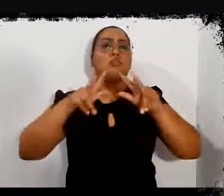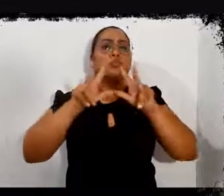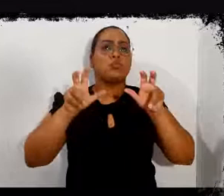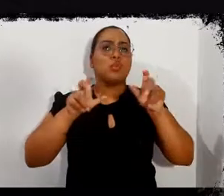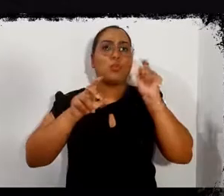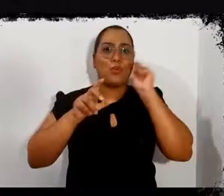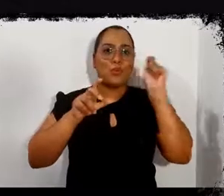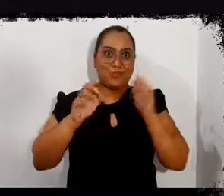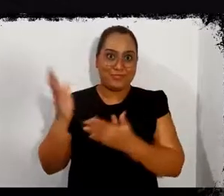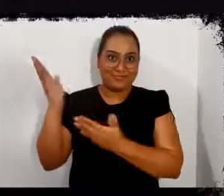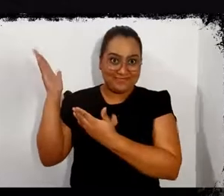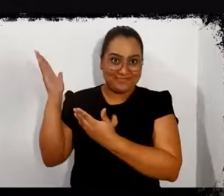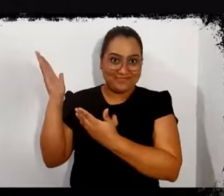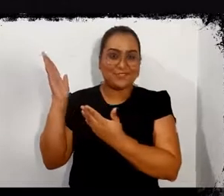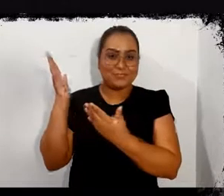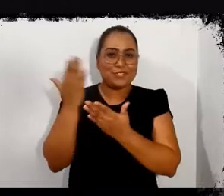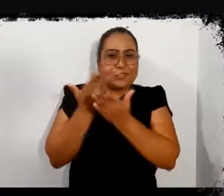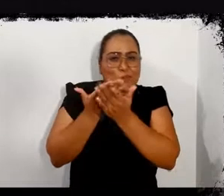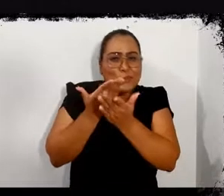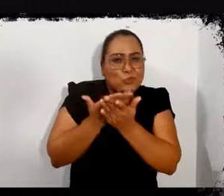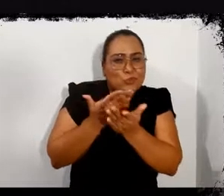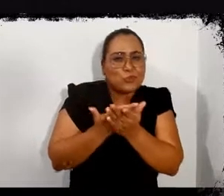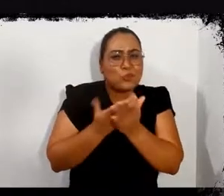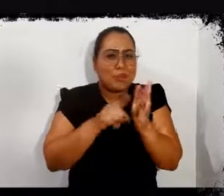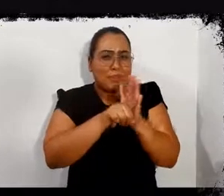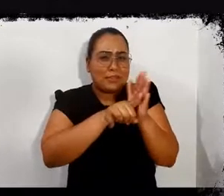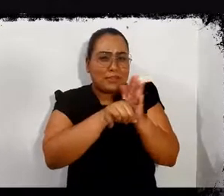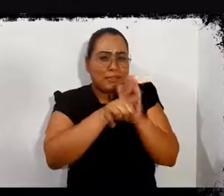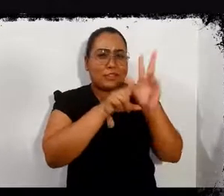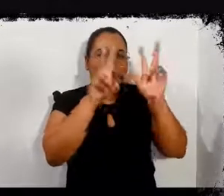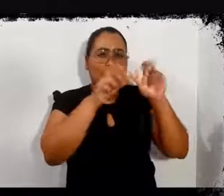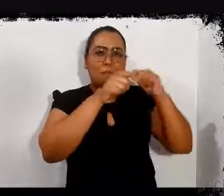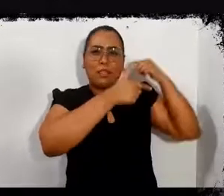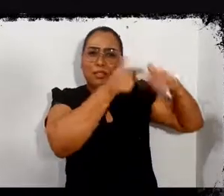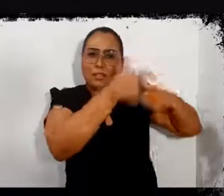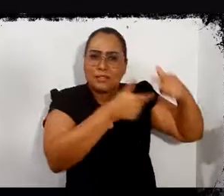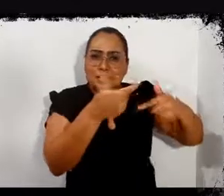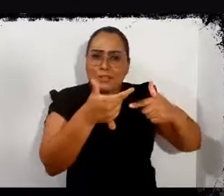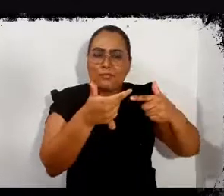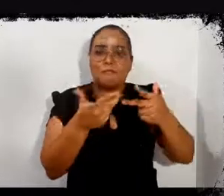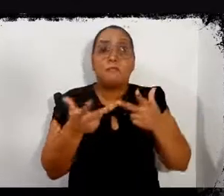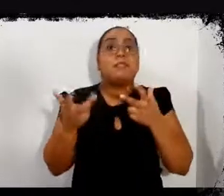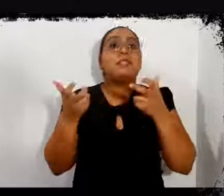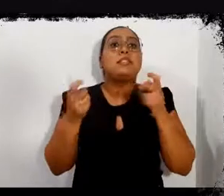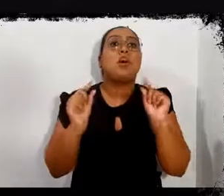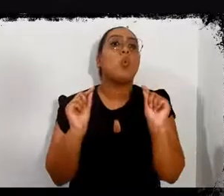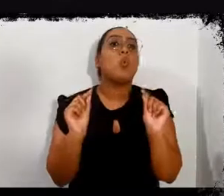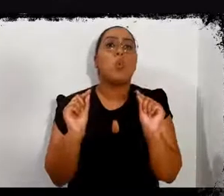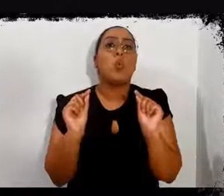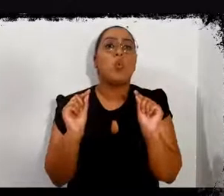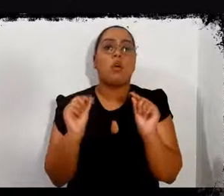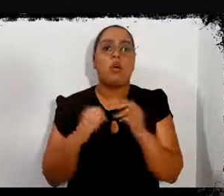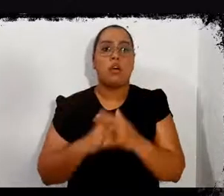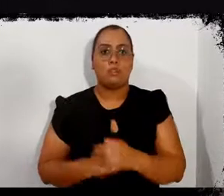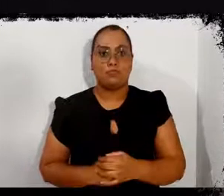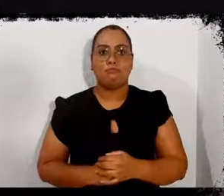o texto da Nelly, o que ela fala. É nesse imenso